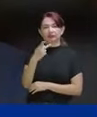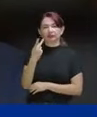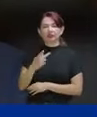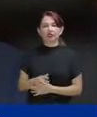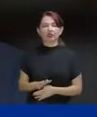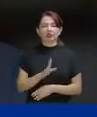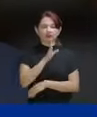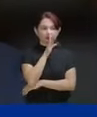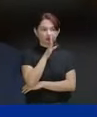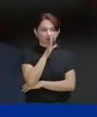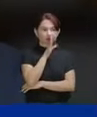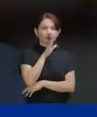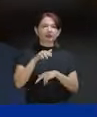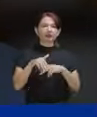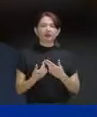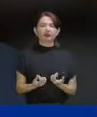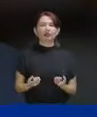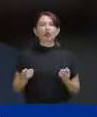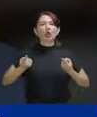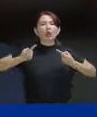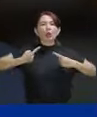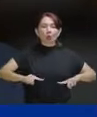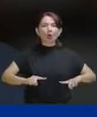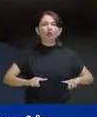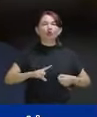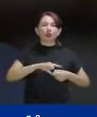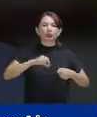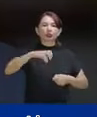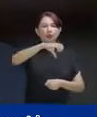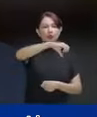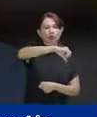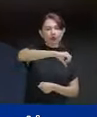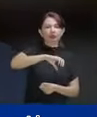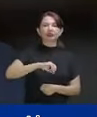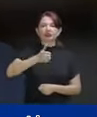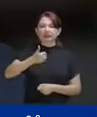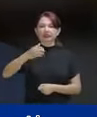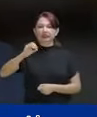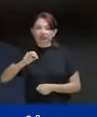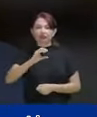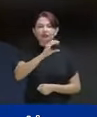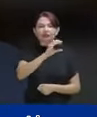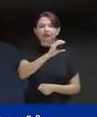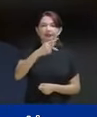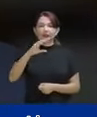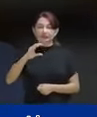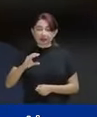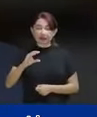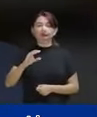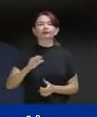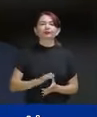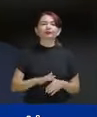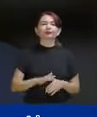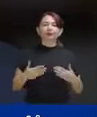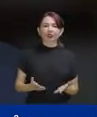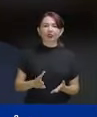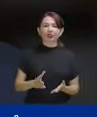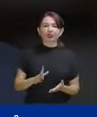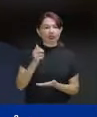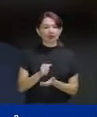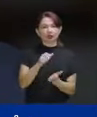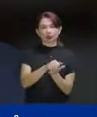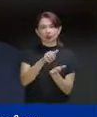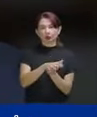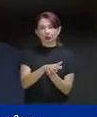houve omissão quanto à violação aos artigos 9 e 10 do Código de Processo Civil na decisão de aplicação da